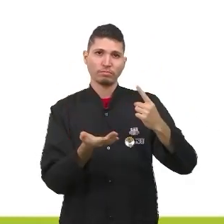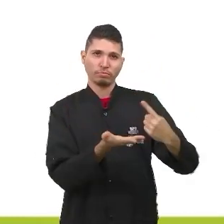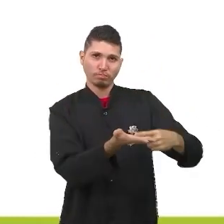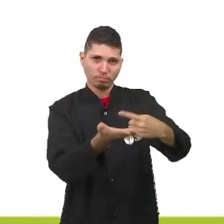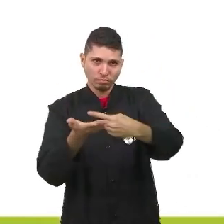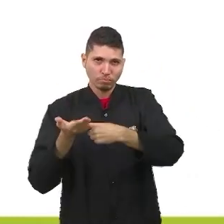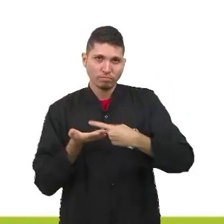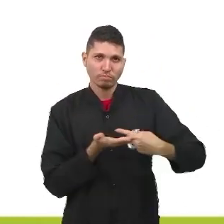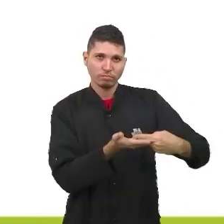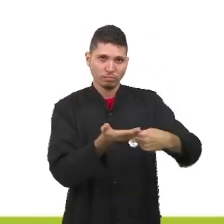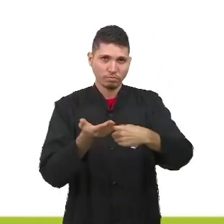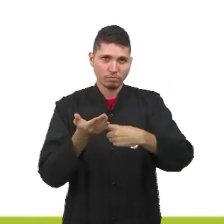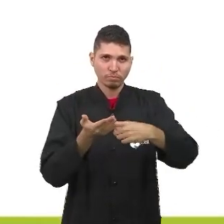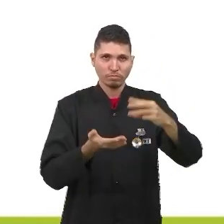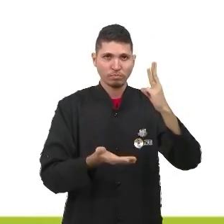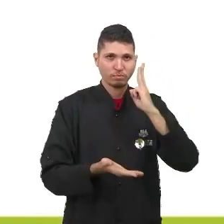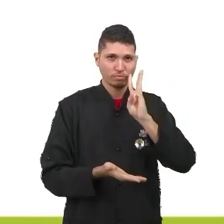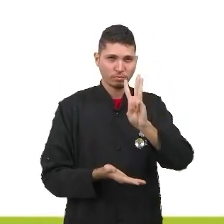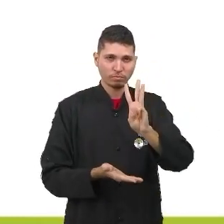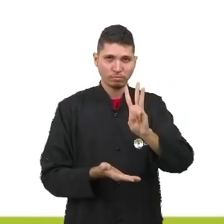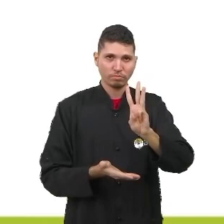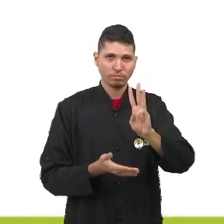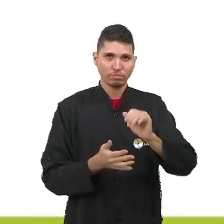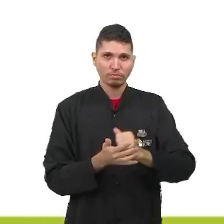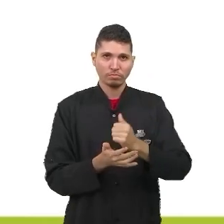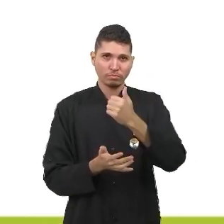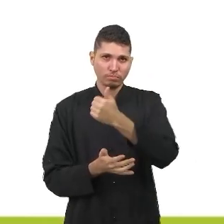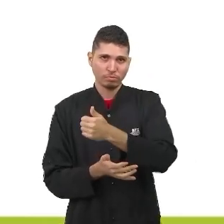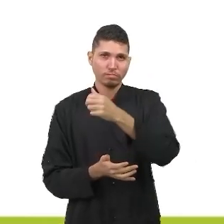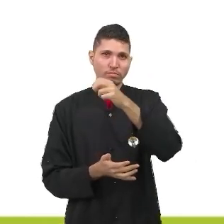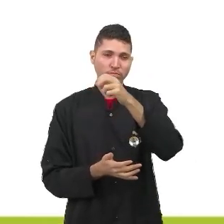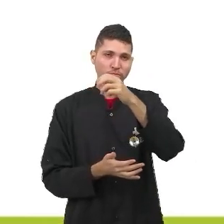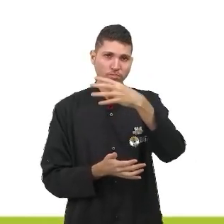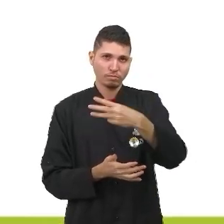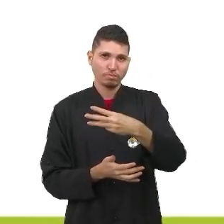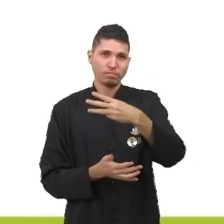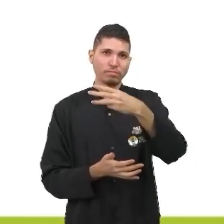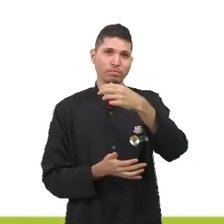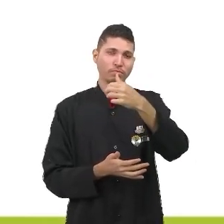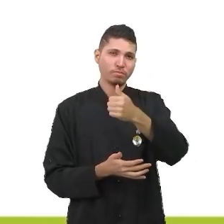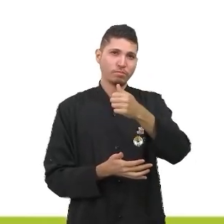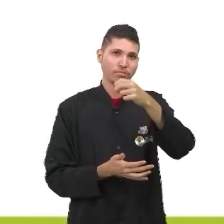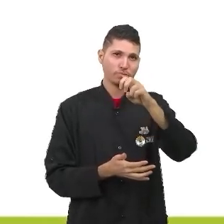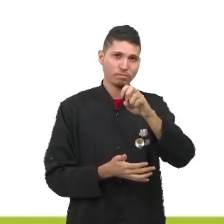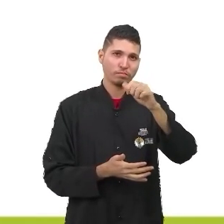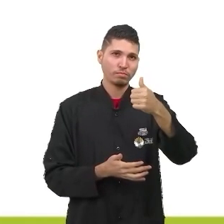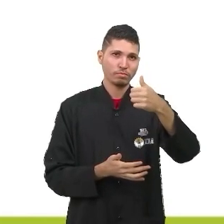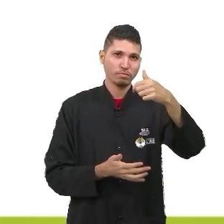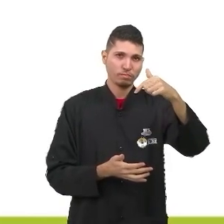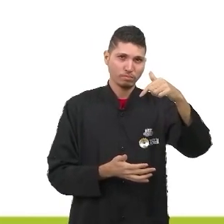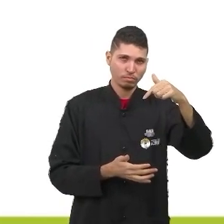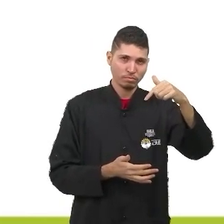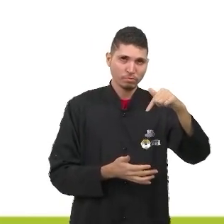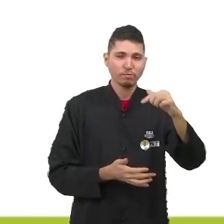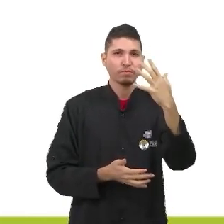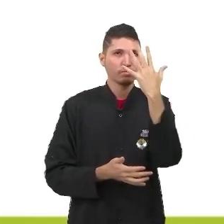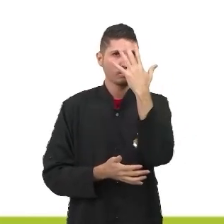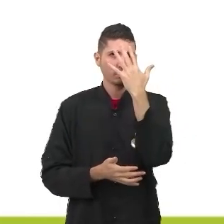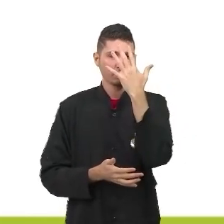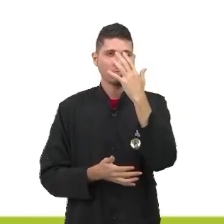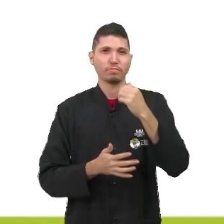justamente em 3 dias, que foi o dia 13, 15 e 17 de fevereiro de 1922. E vamos